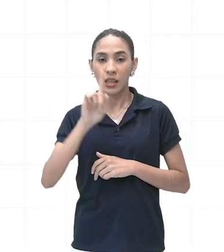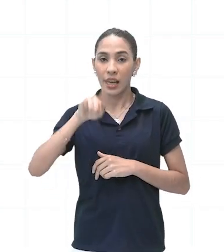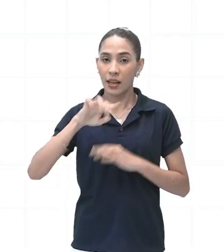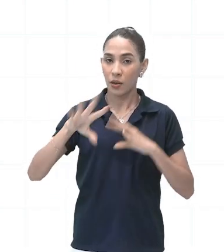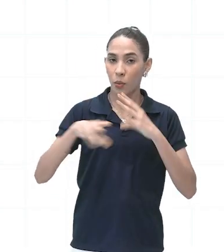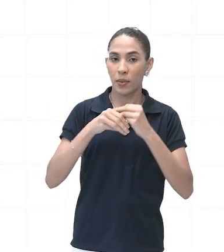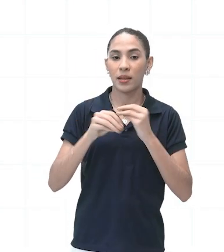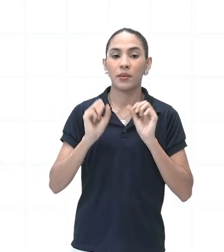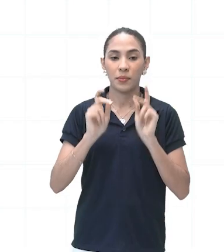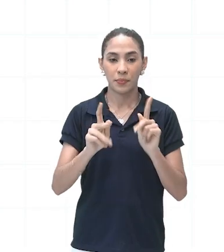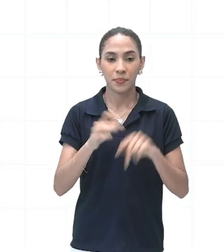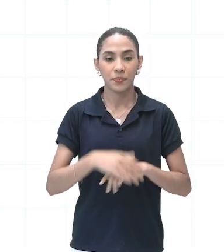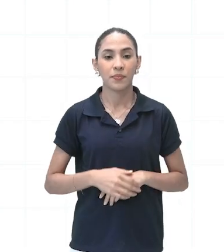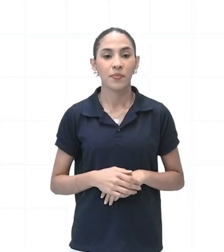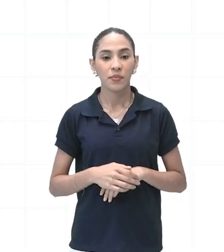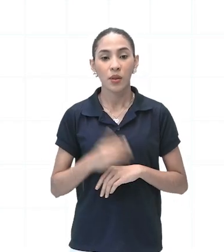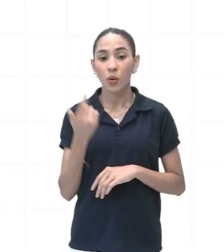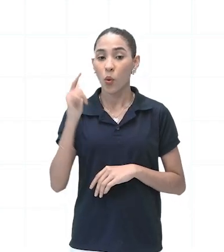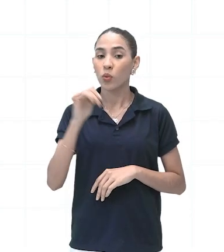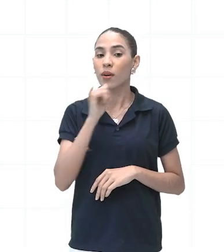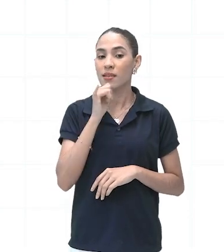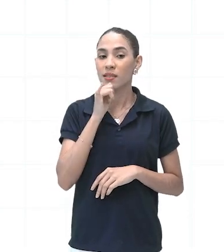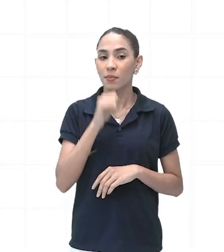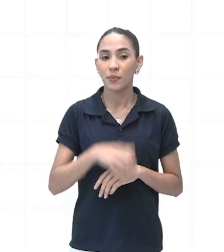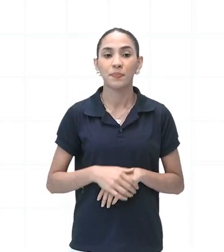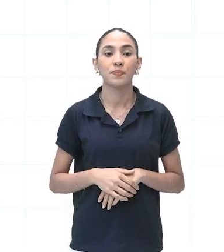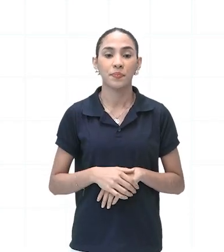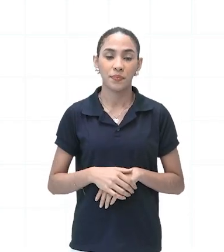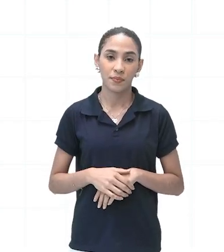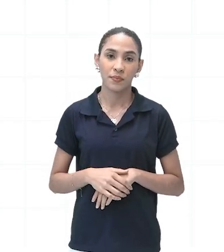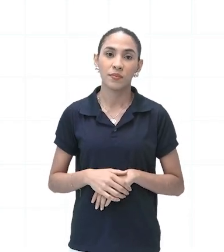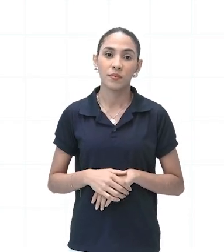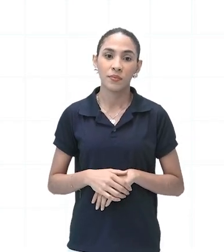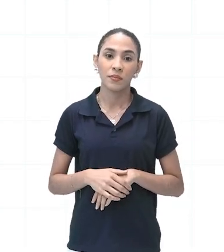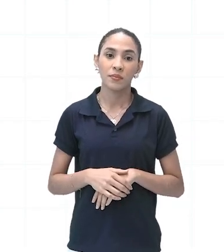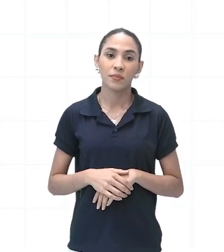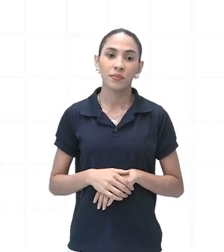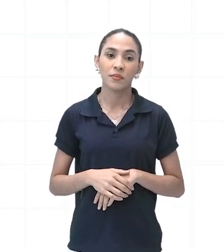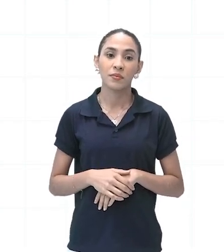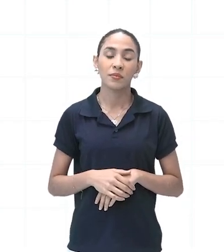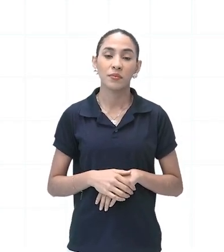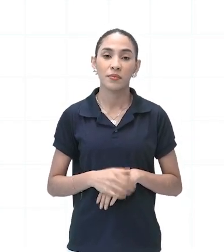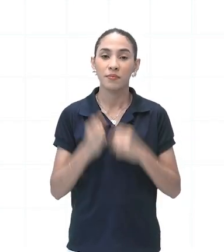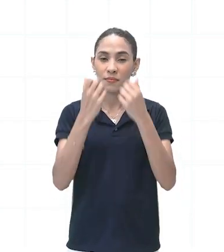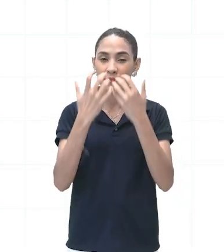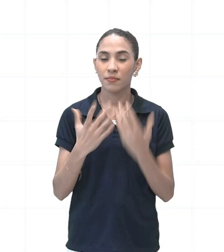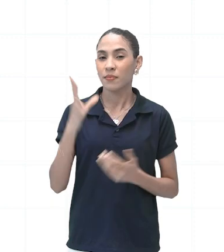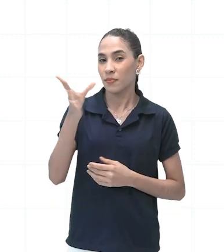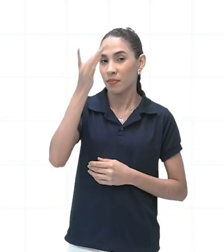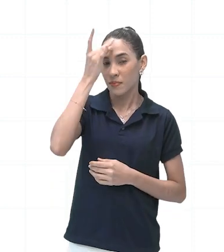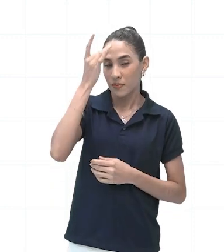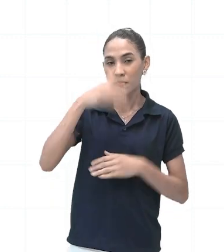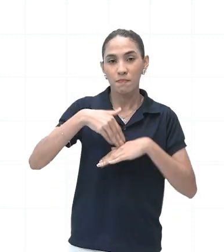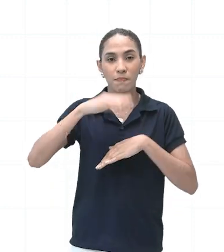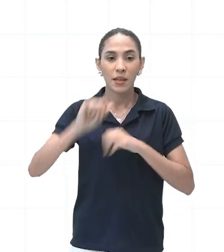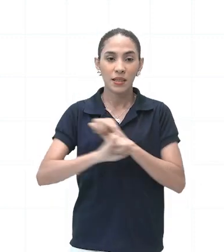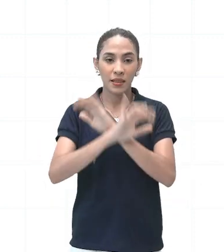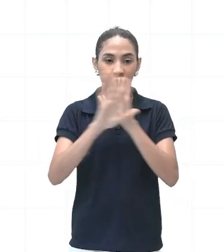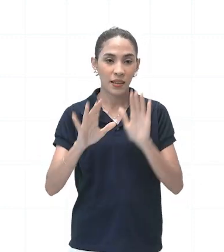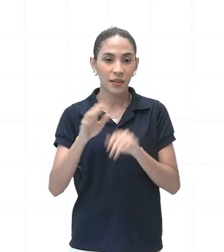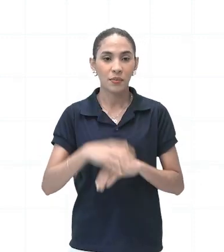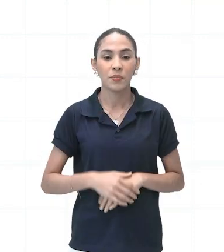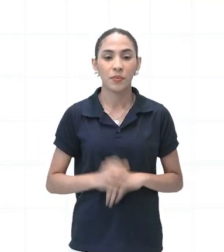bom? Então, vamos observar mais 2 exemplos para a gente exemplificar bastante, ficar mais claro para